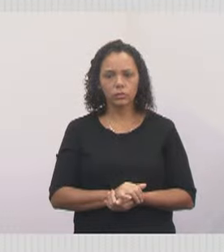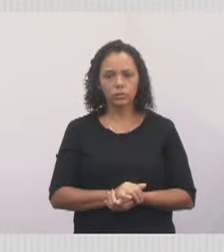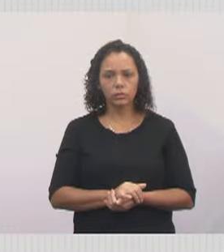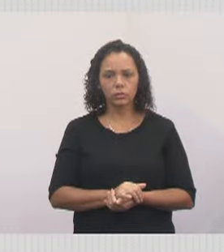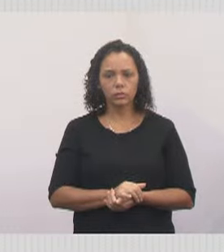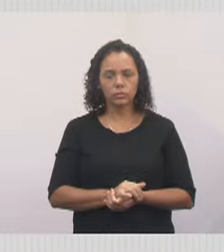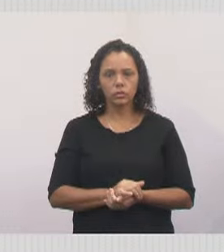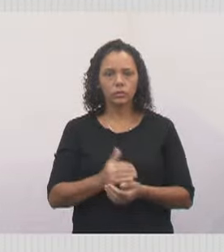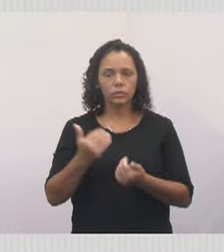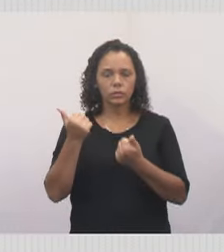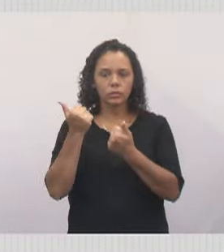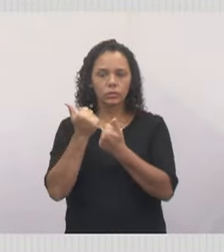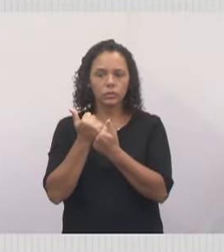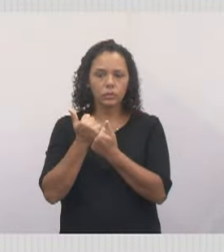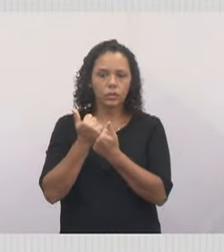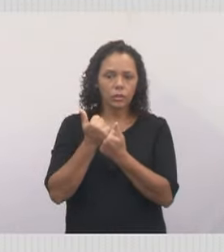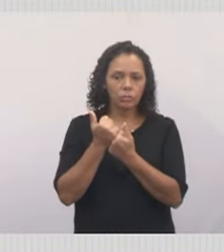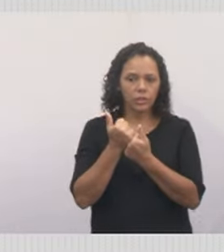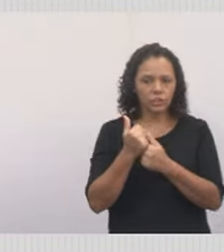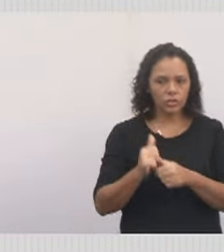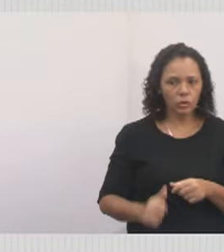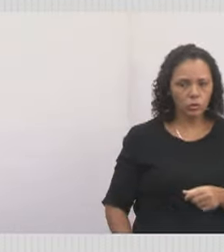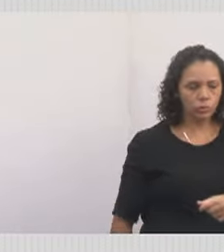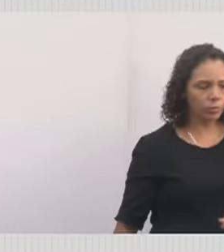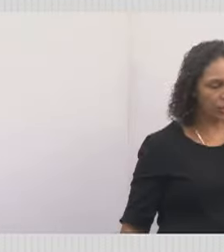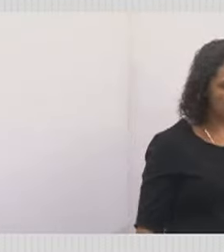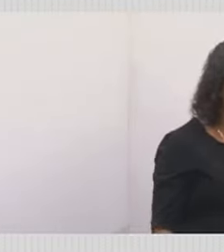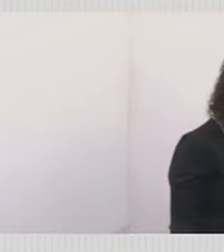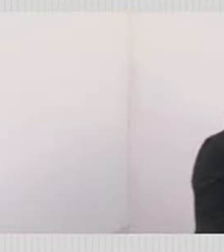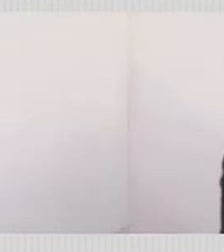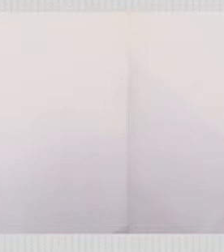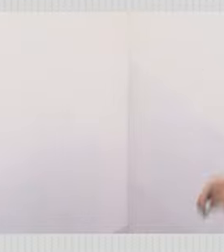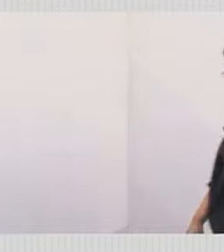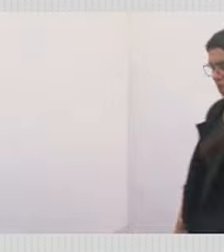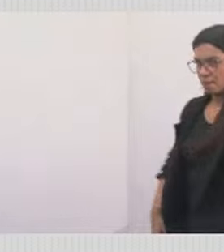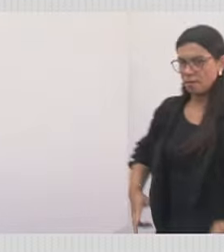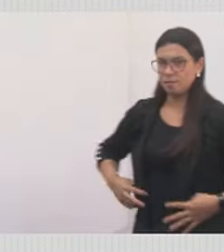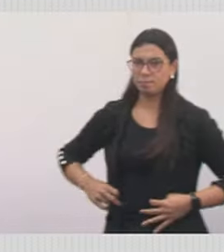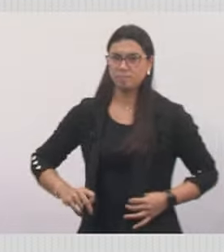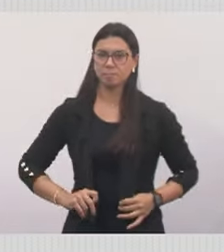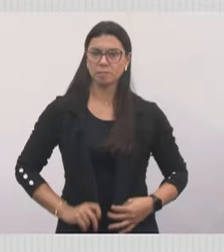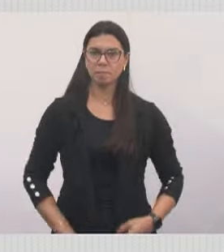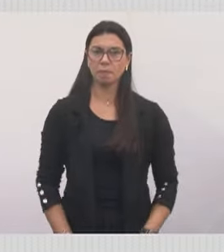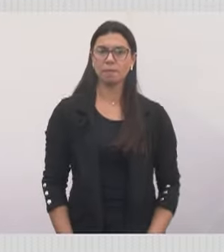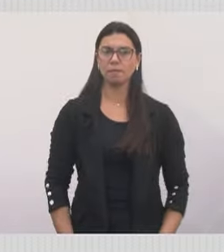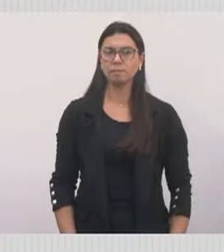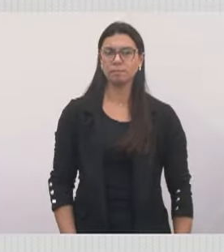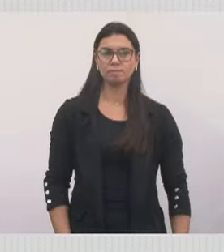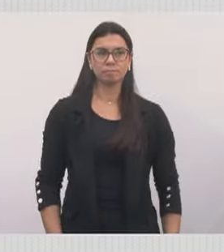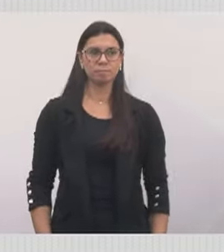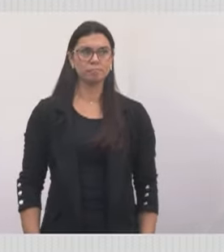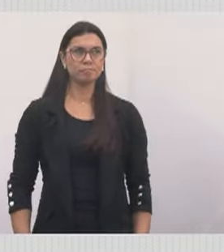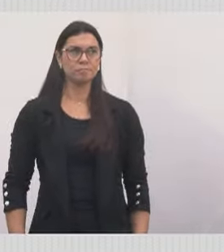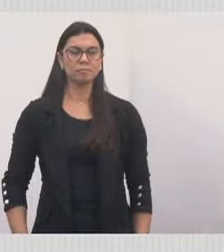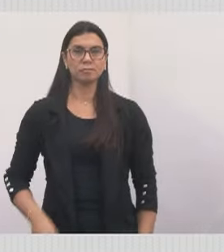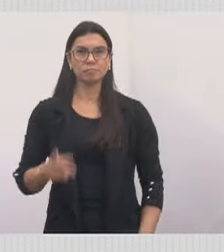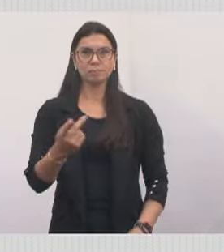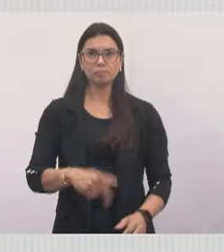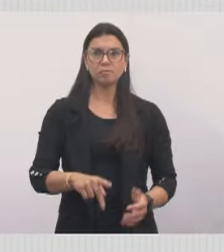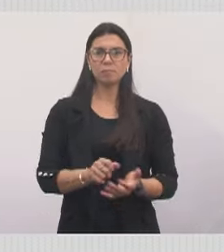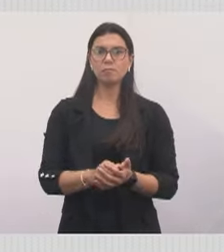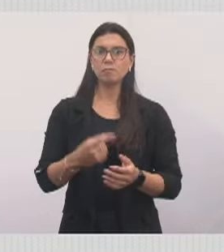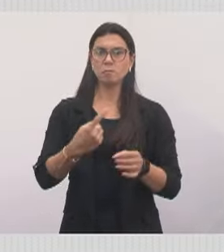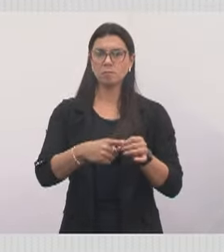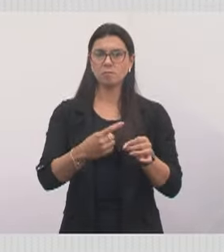foto do campo de futebol do Ponte Preta, que por sinal é um dos melhores campos que nós temos aqui na nossa cidade, já é um estádio,